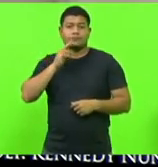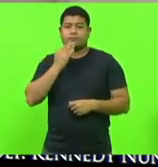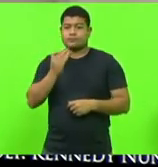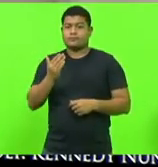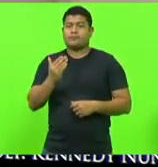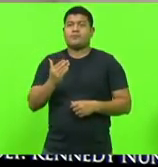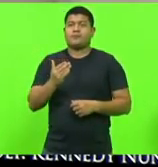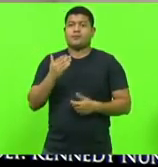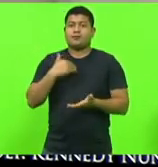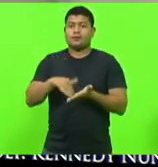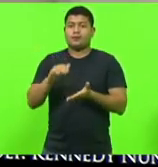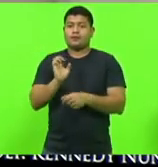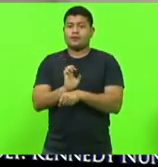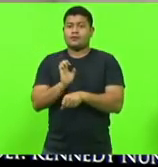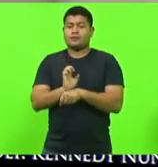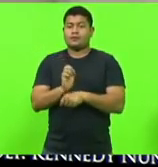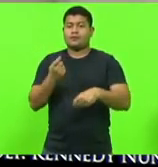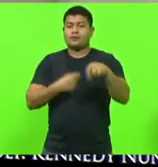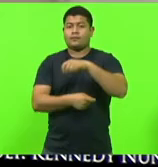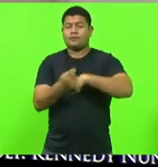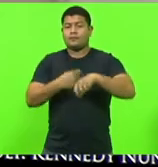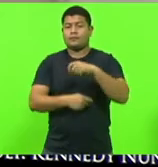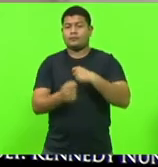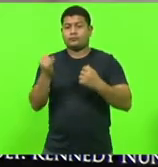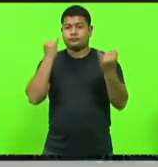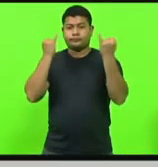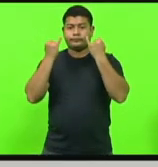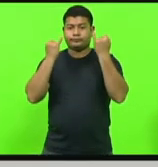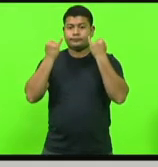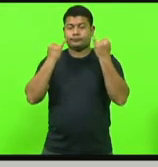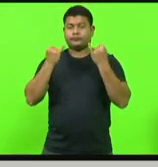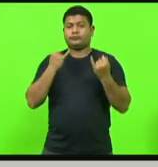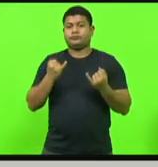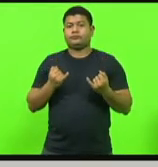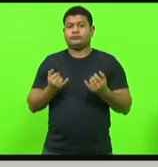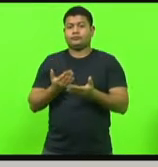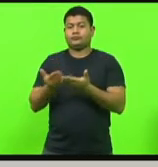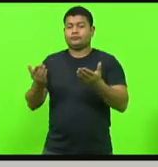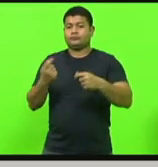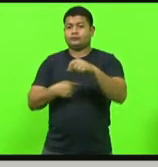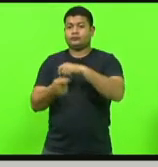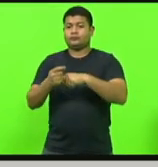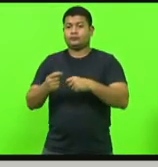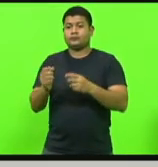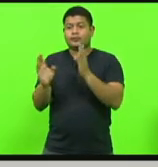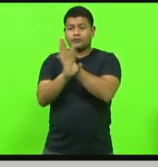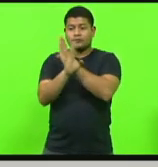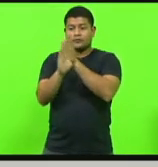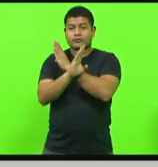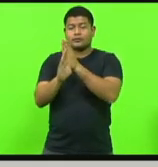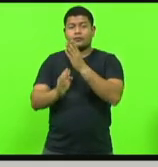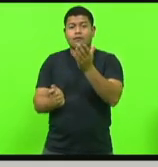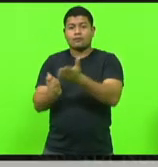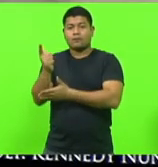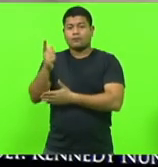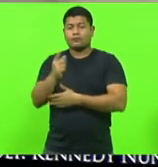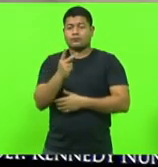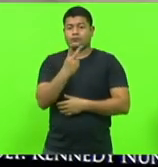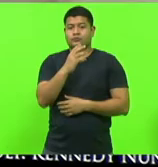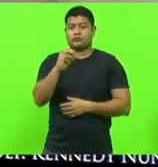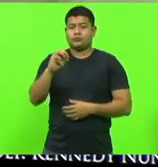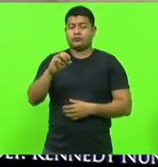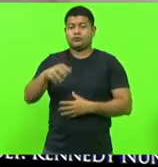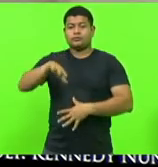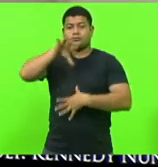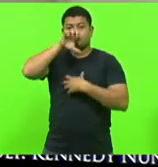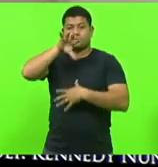Solicitando ao secretário de Estado da Administração informações acerca das apurações administrativas sobre a compra dos 200 respiradores. Em discussão.